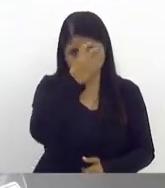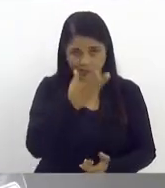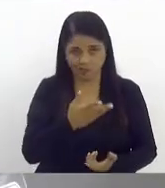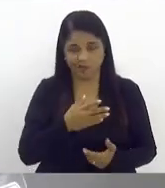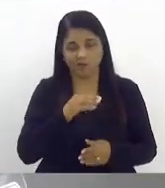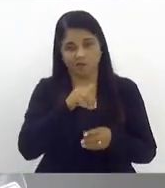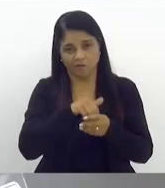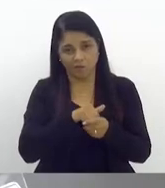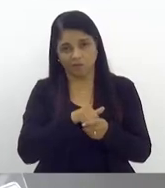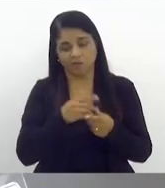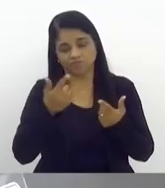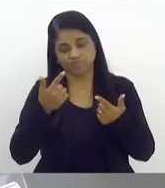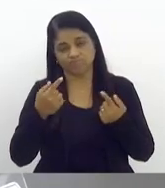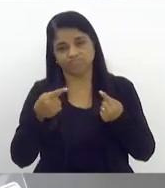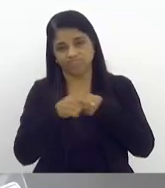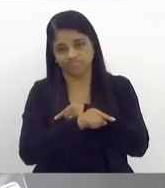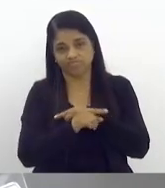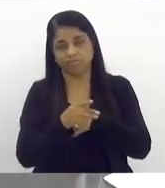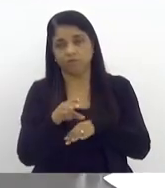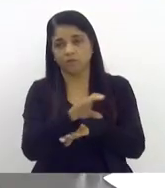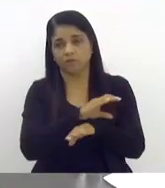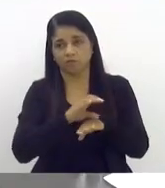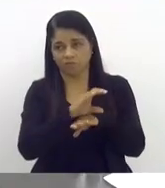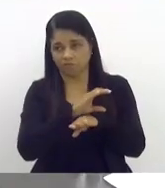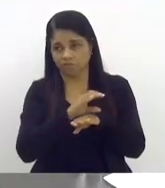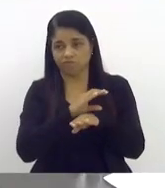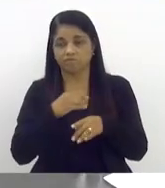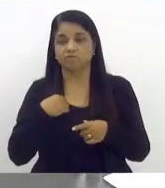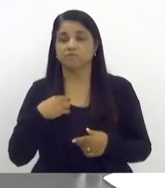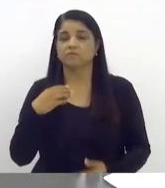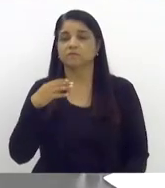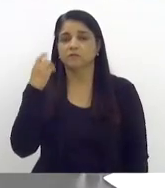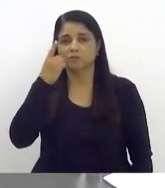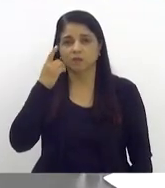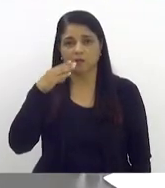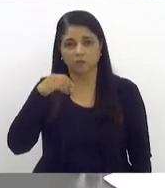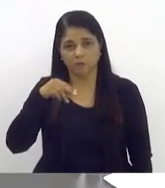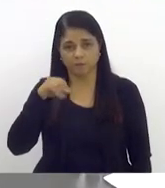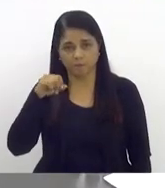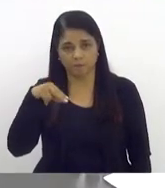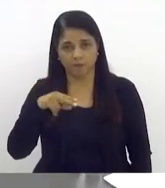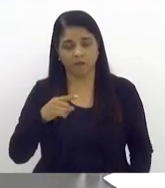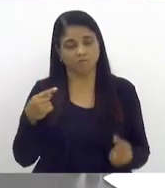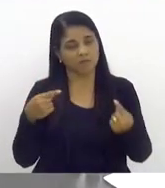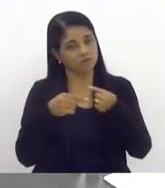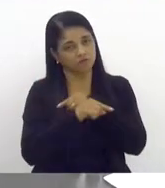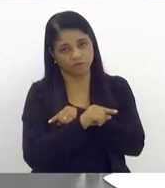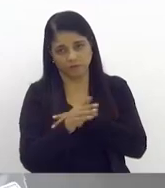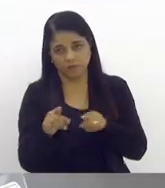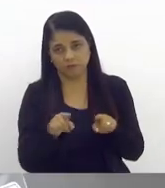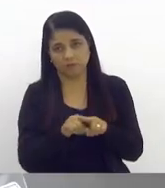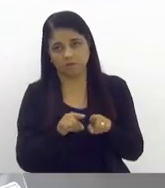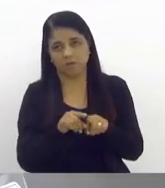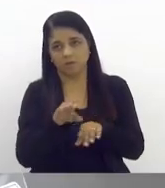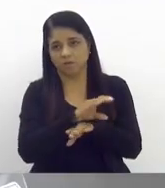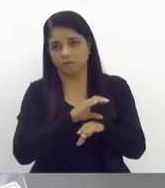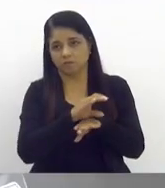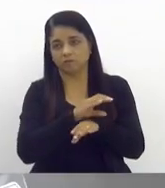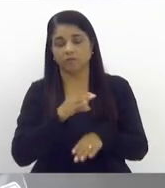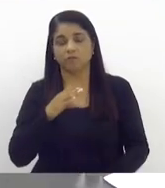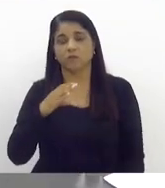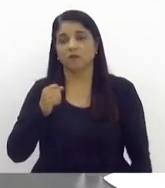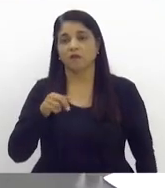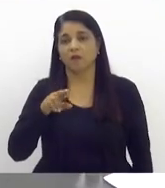Verônica, divergência. Inconstitucionalidade. Deputado Carlos Mink. Divergência. Pela divergência, pela inconstitucionalidade. Deputado Carlinhos